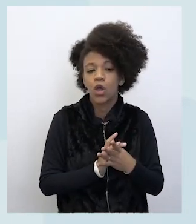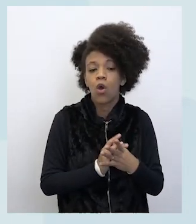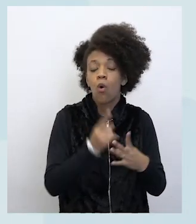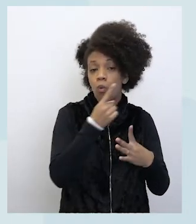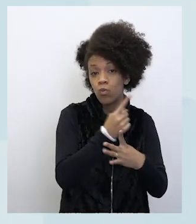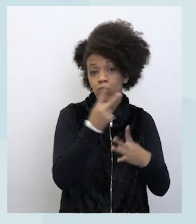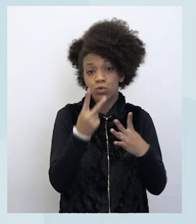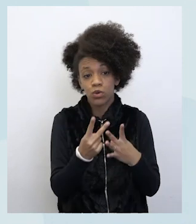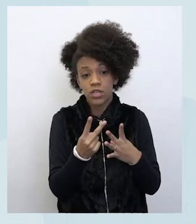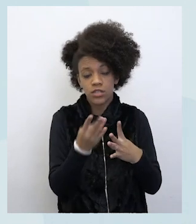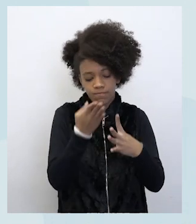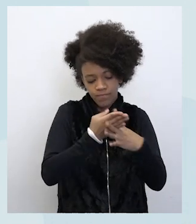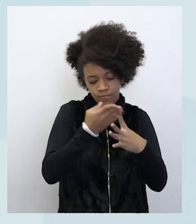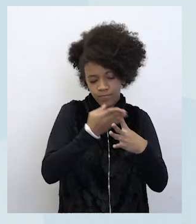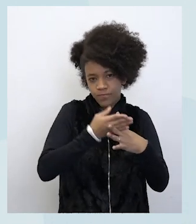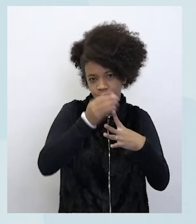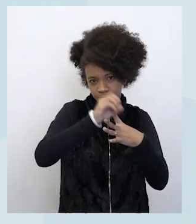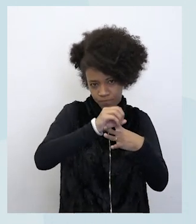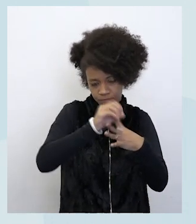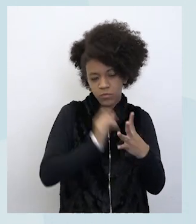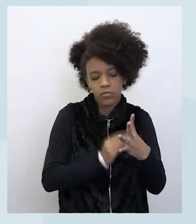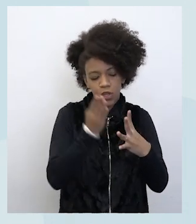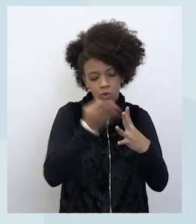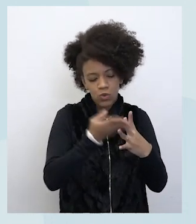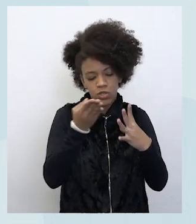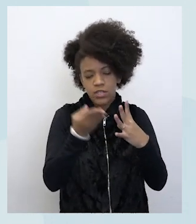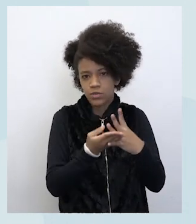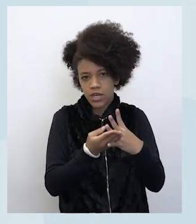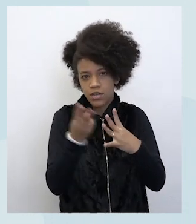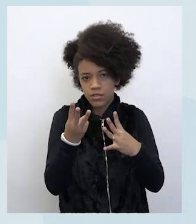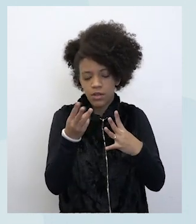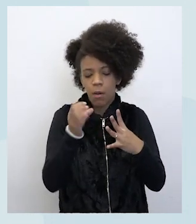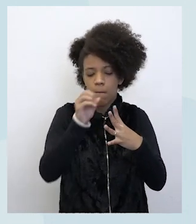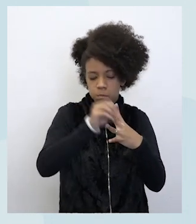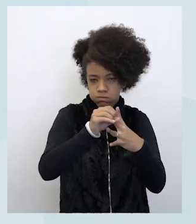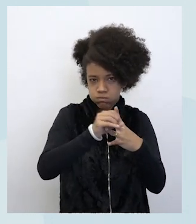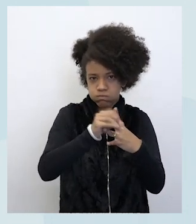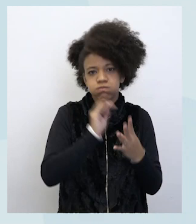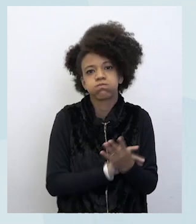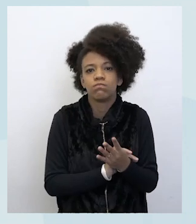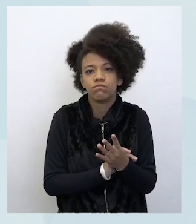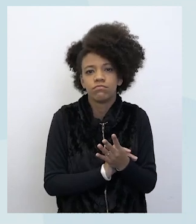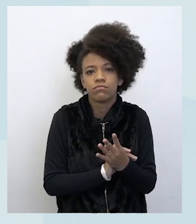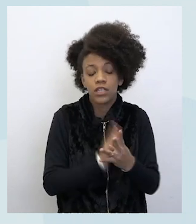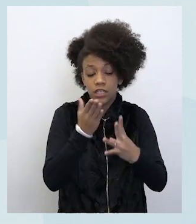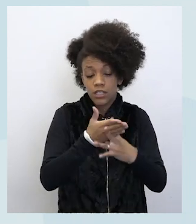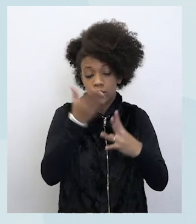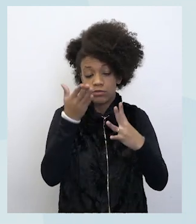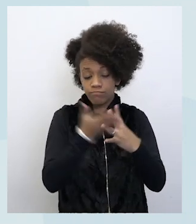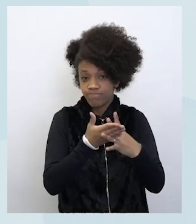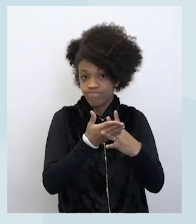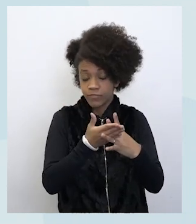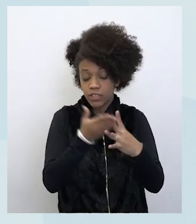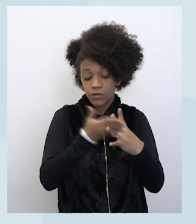2, a gente vai colocar uma bolinha. Entre o 2 e o 3, a gente vai colocar a outra bolinha.